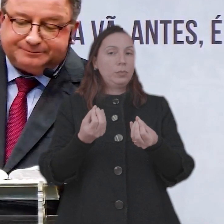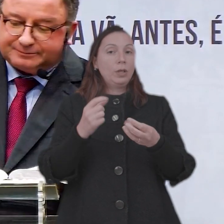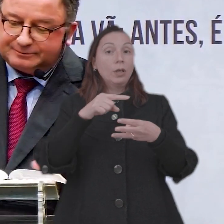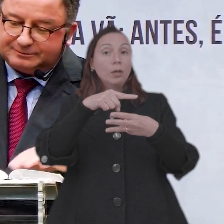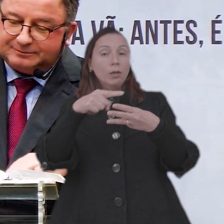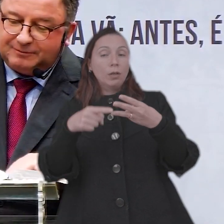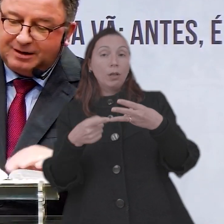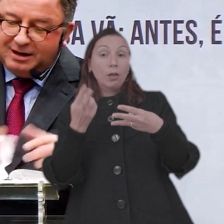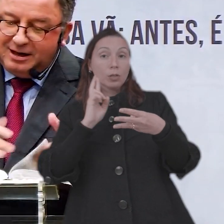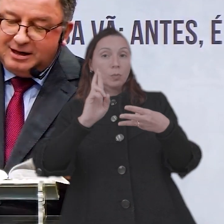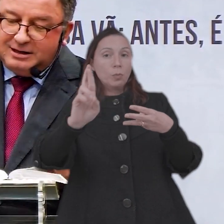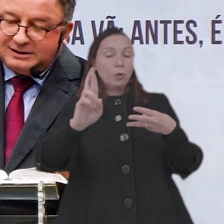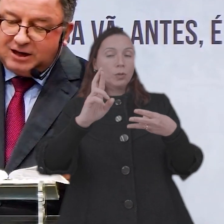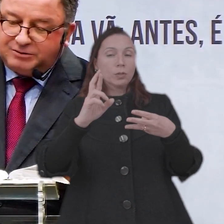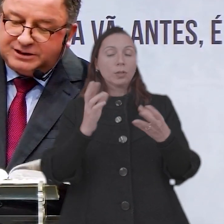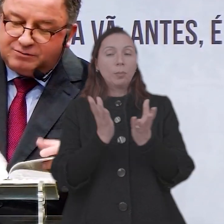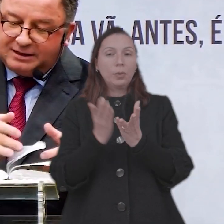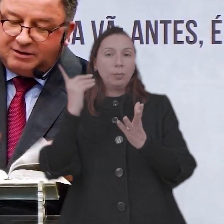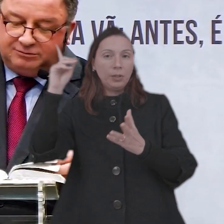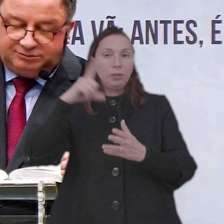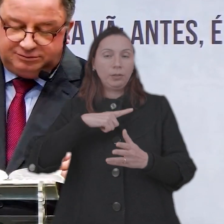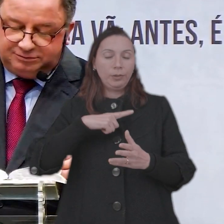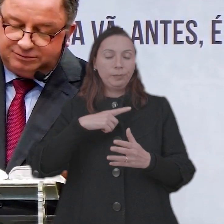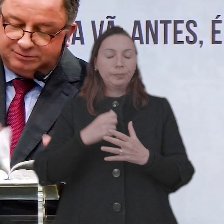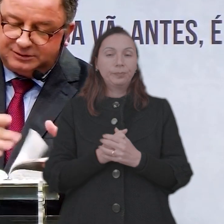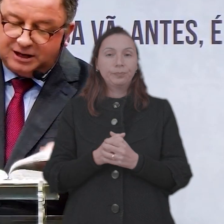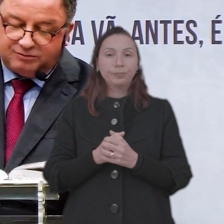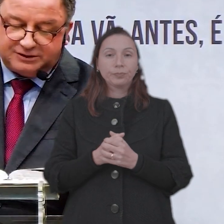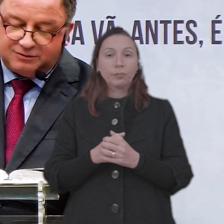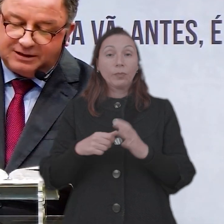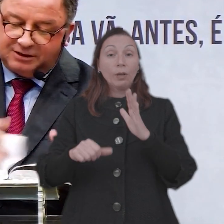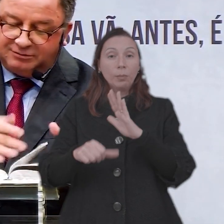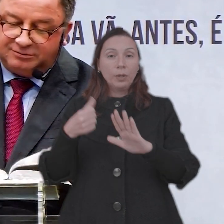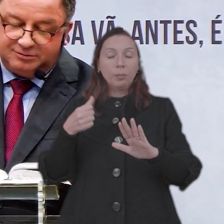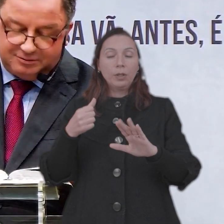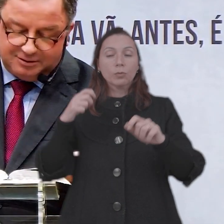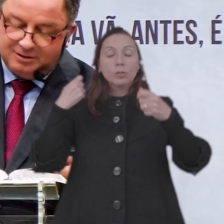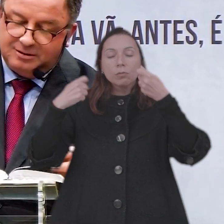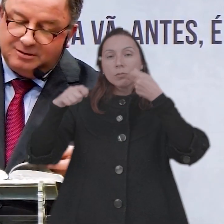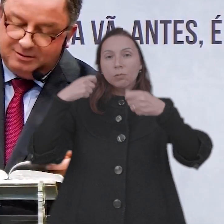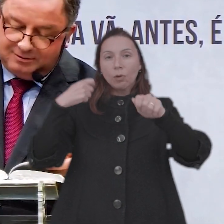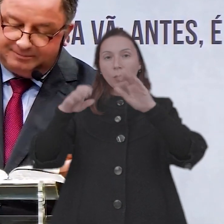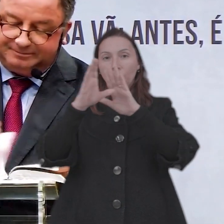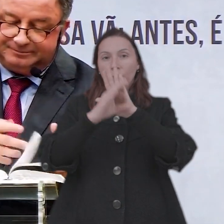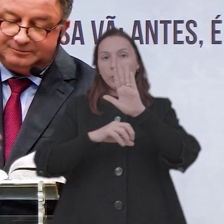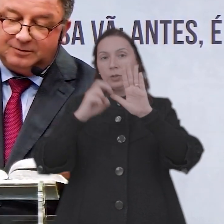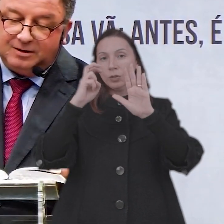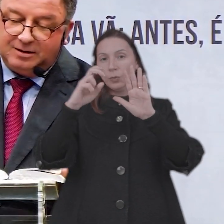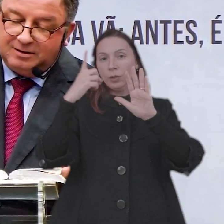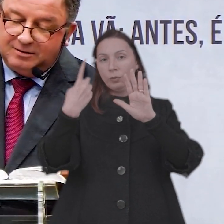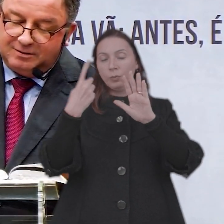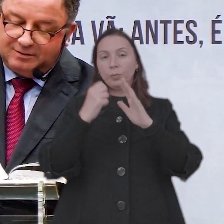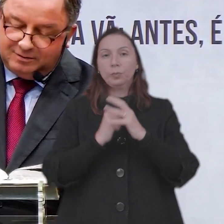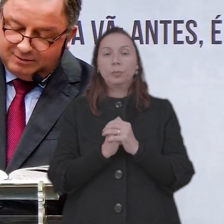para Salmo 51. Salmo 51.